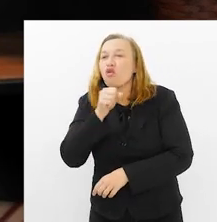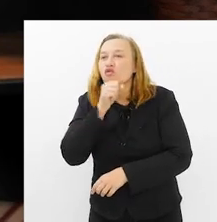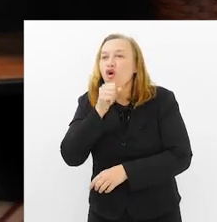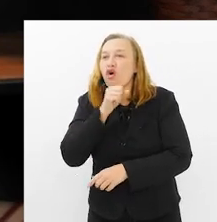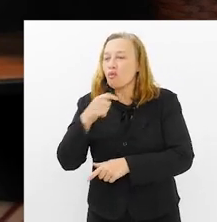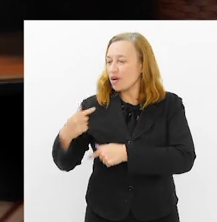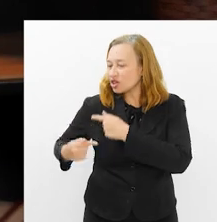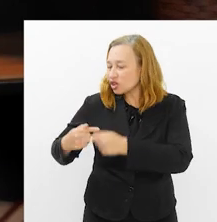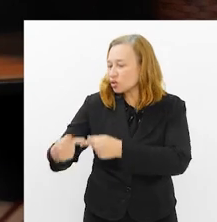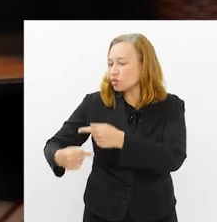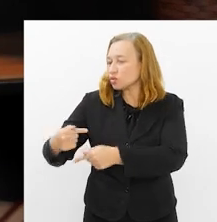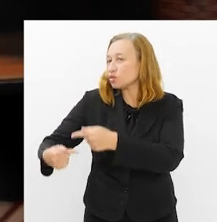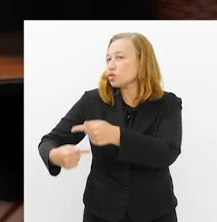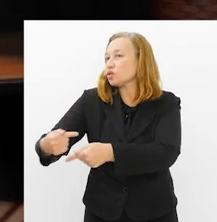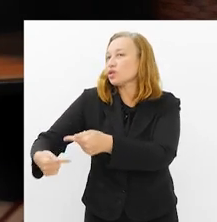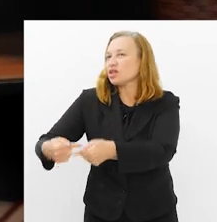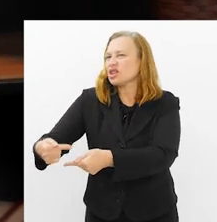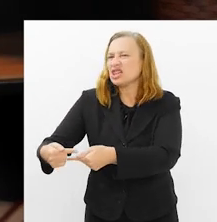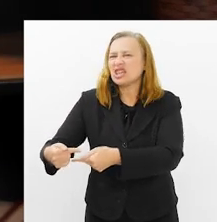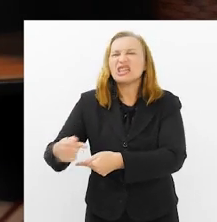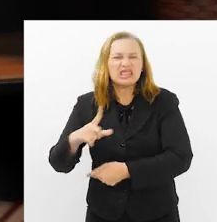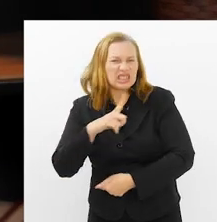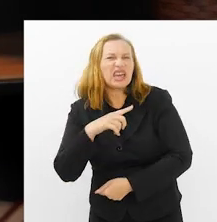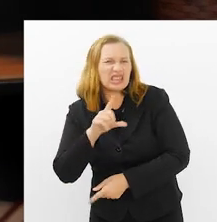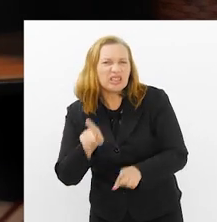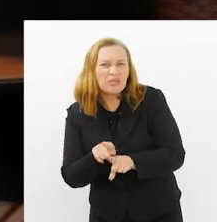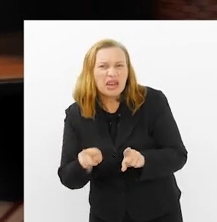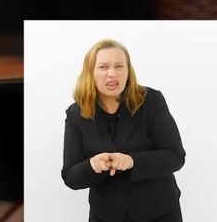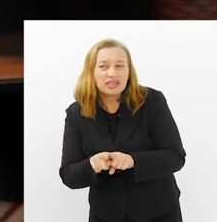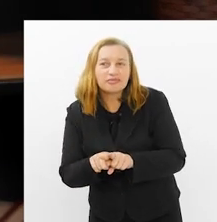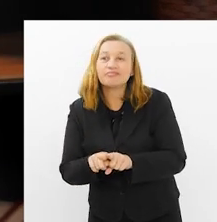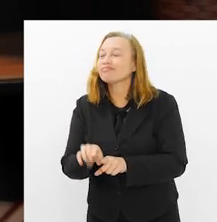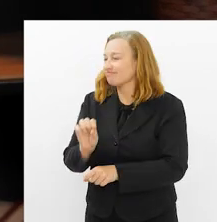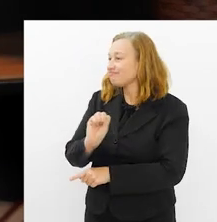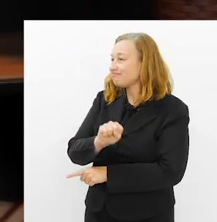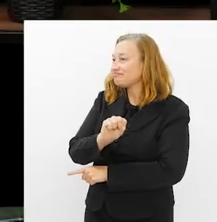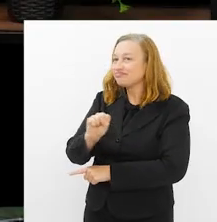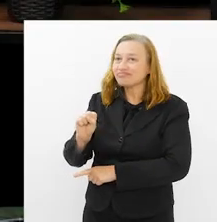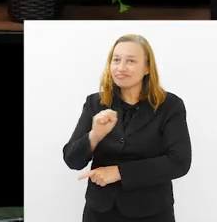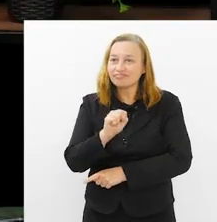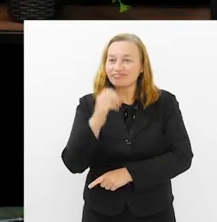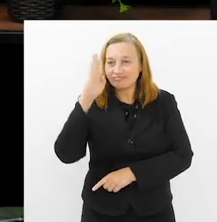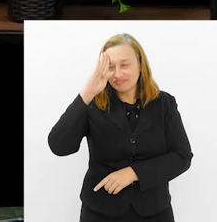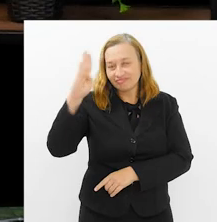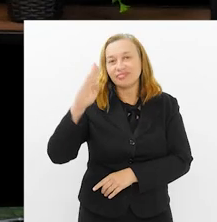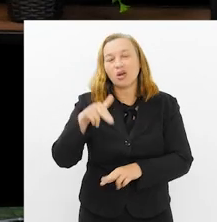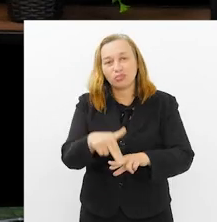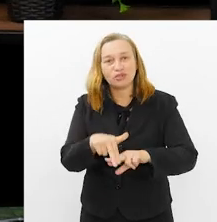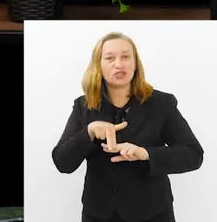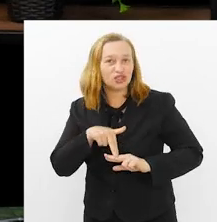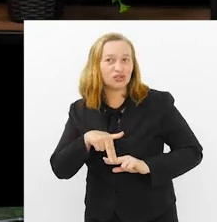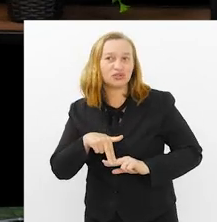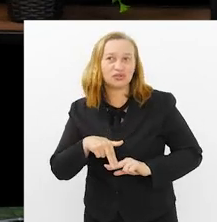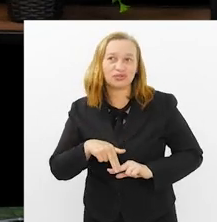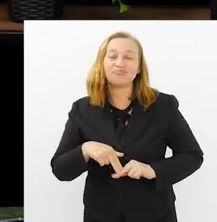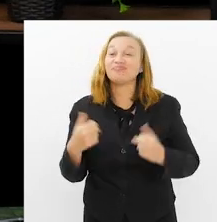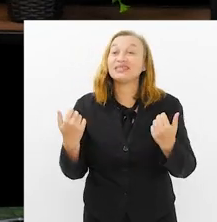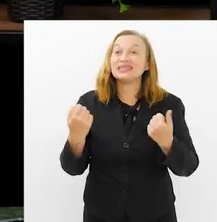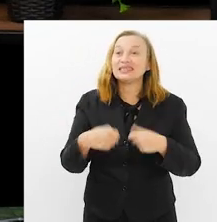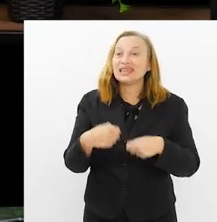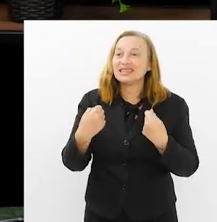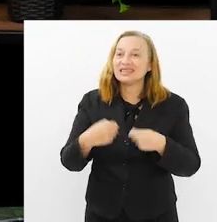que essa geração seja perpetuada? Isso existe também? Existe. Acho que um dos principais motivos, né,